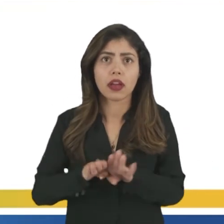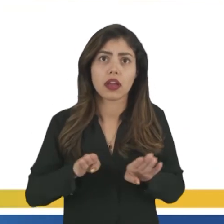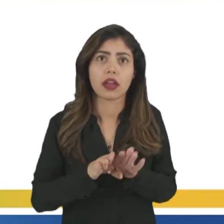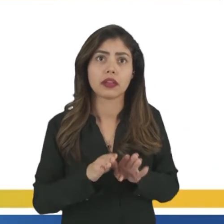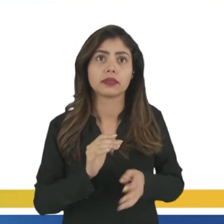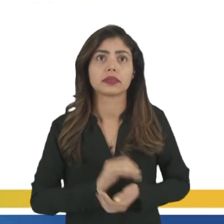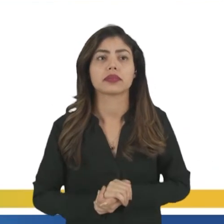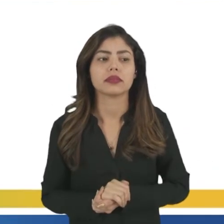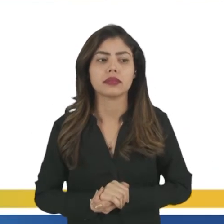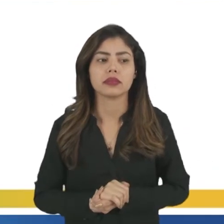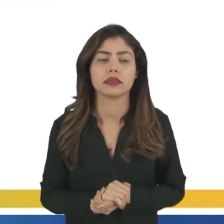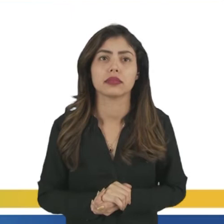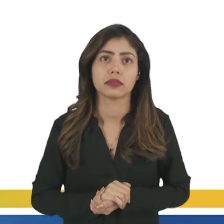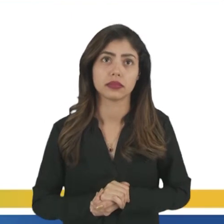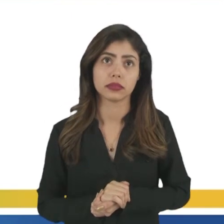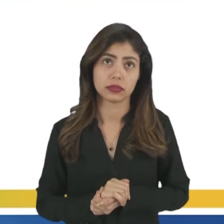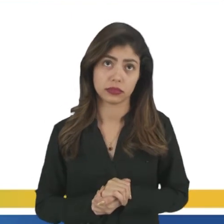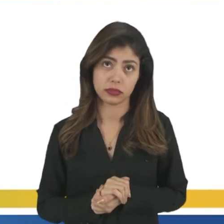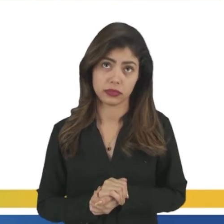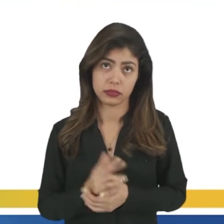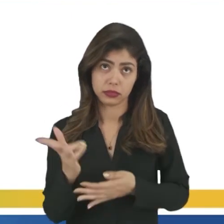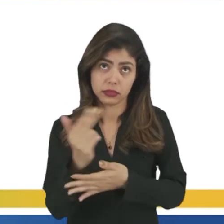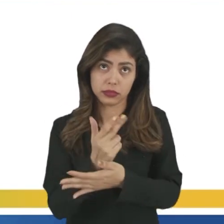Biblos. A arte,